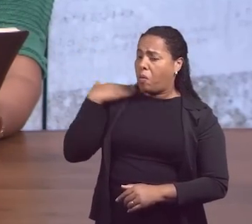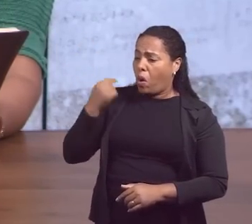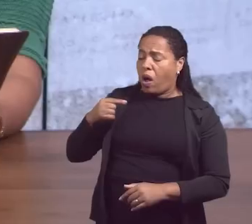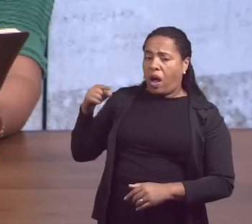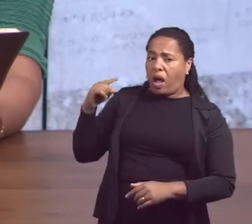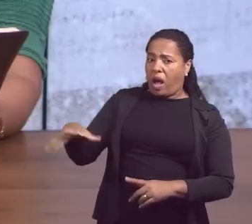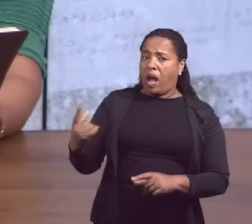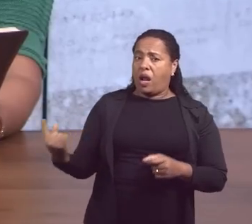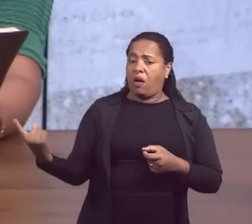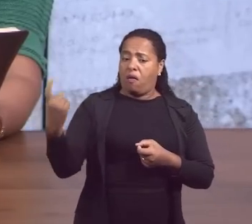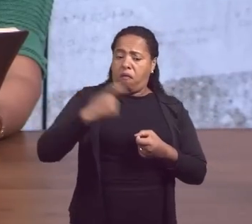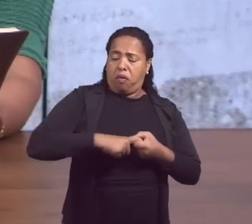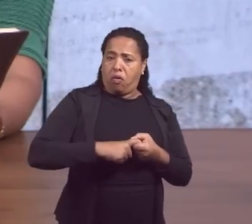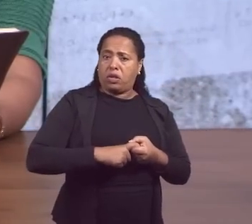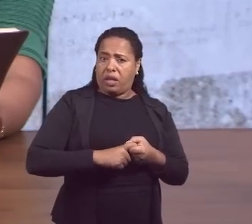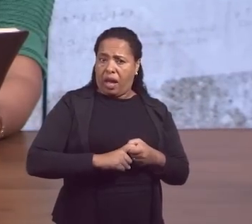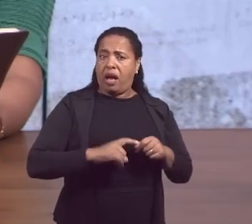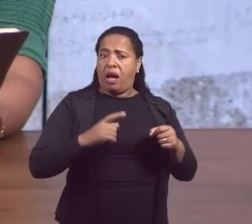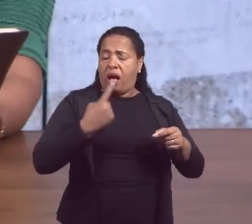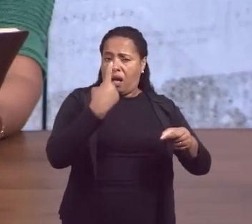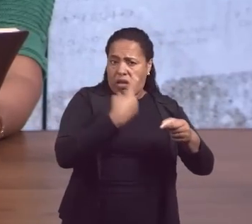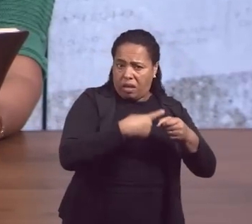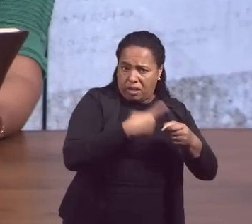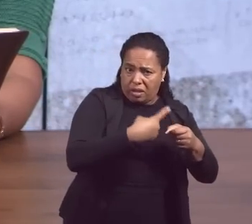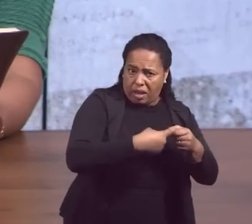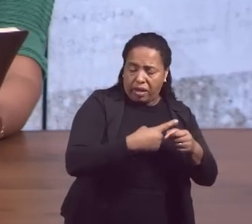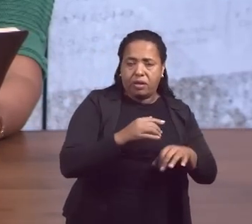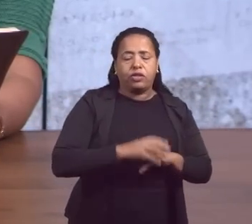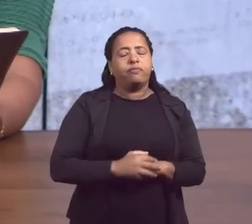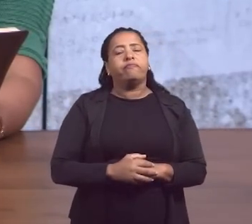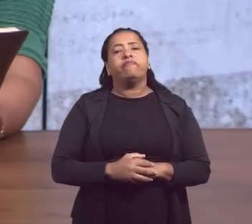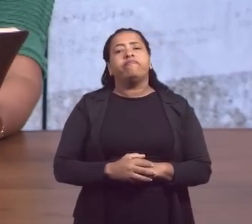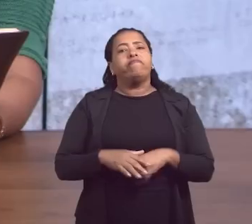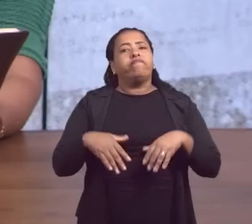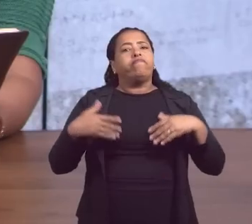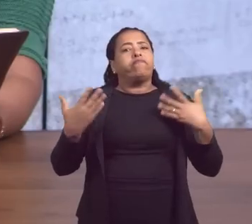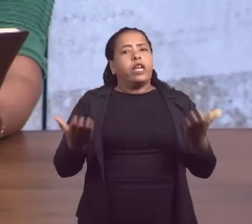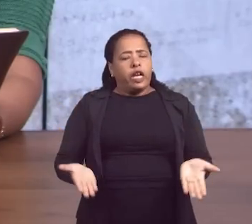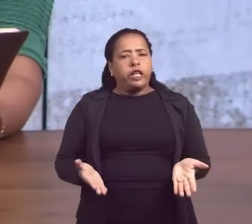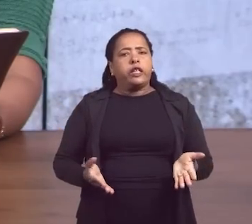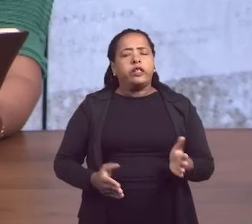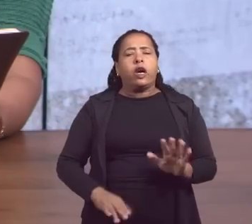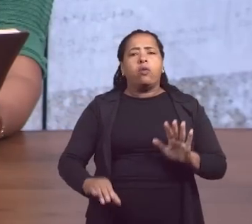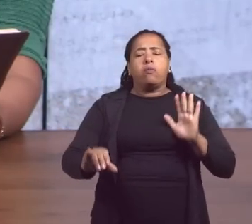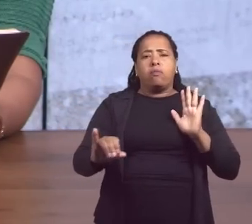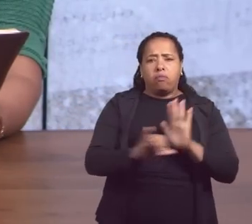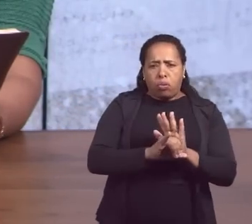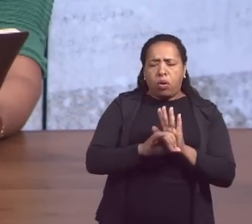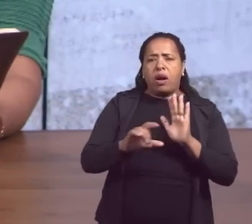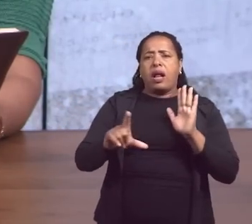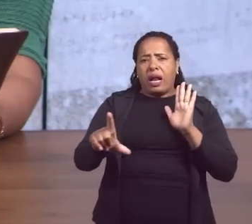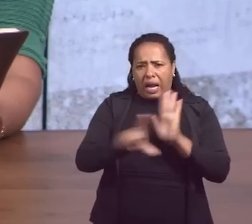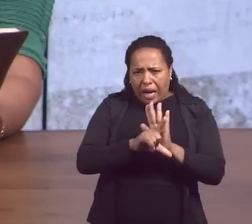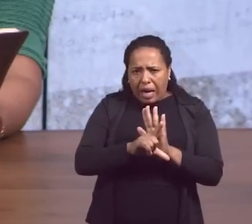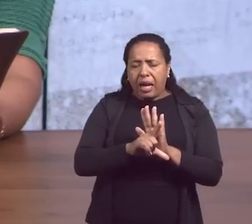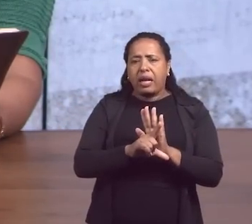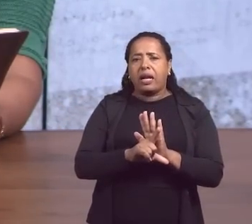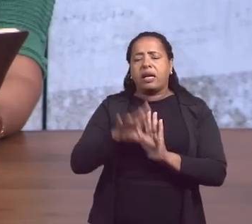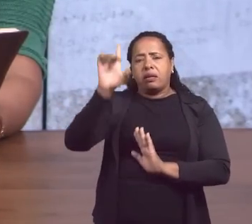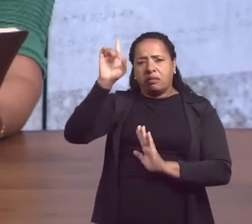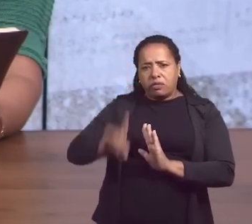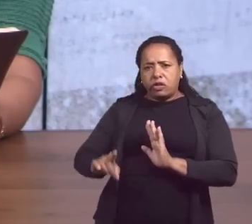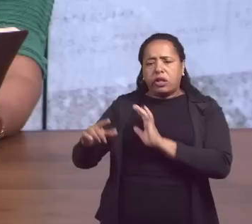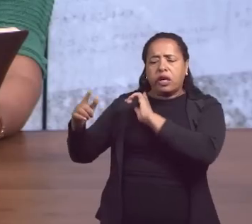terra da sua possessão. E essas coisas vos serão por estatuto de direito às vossas gerações